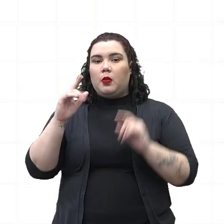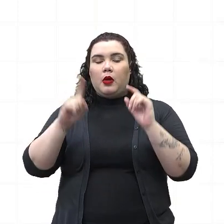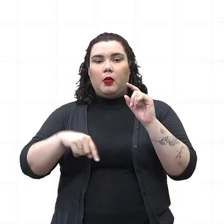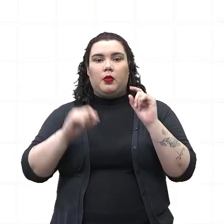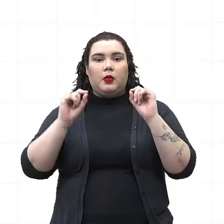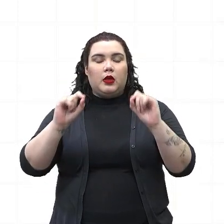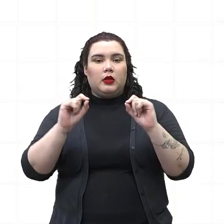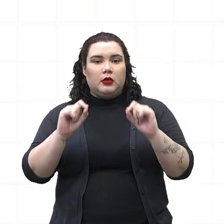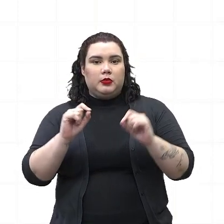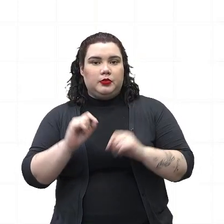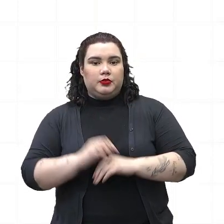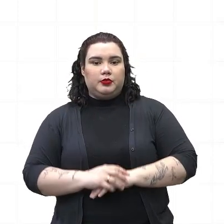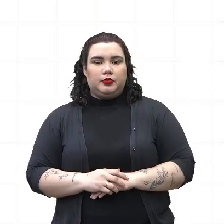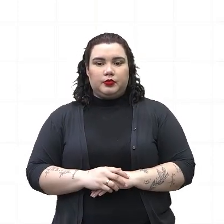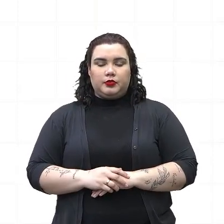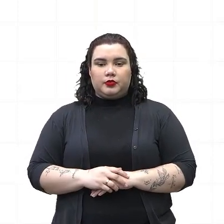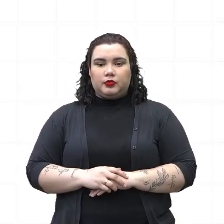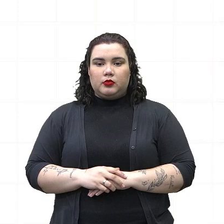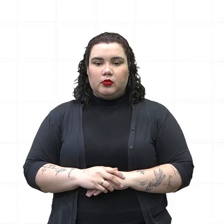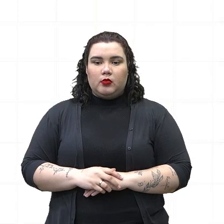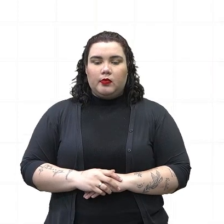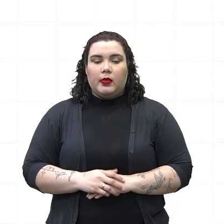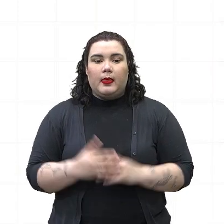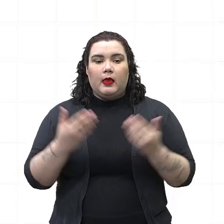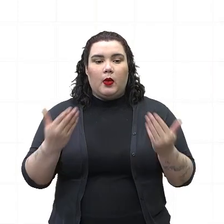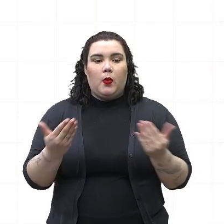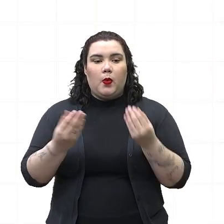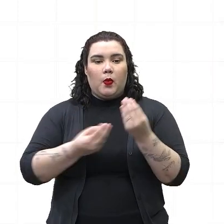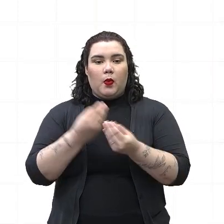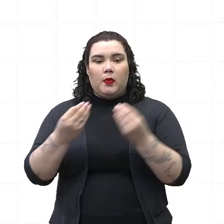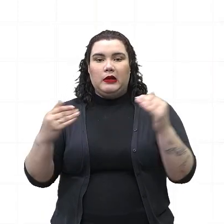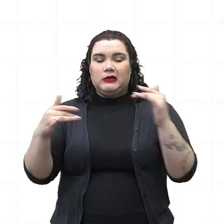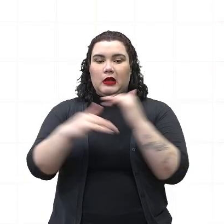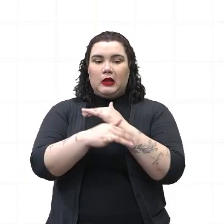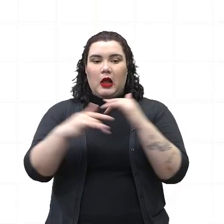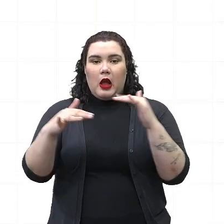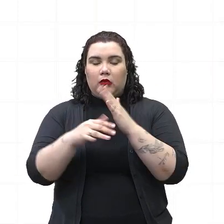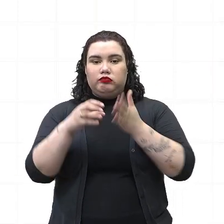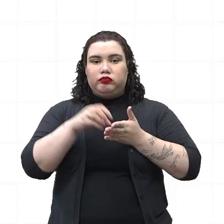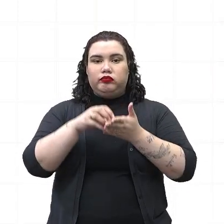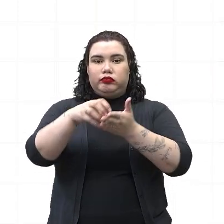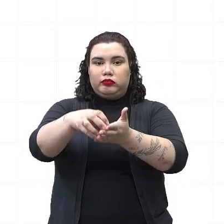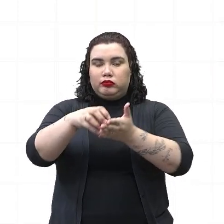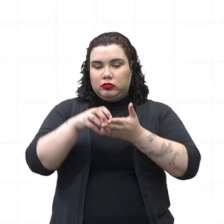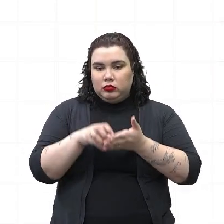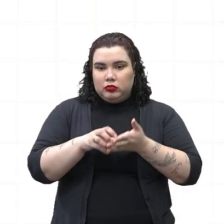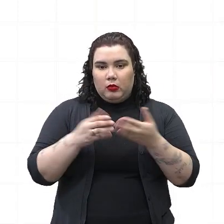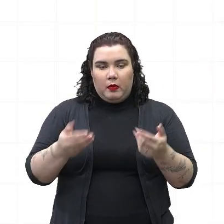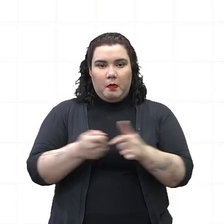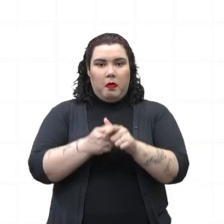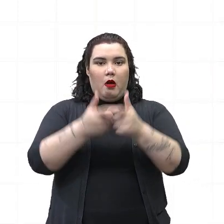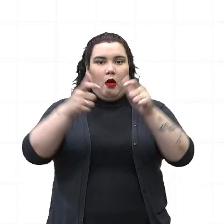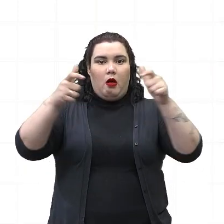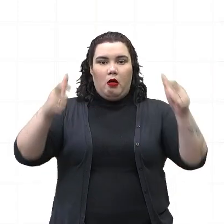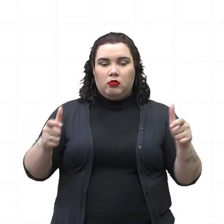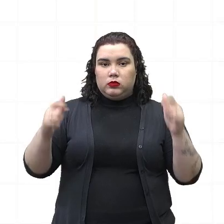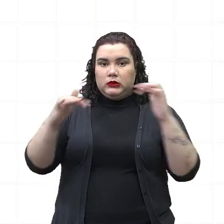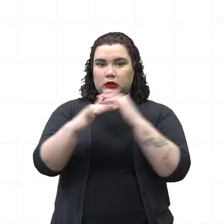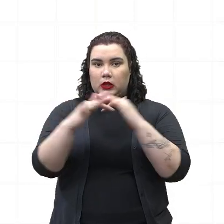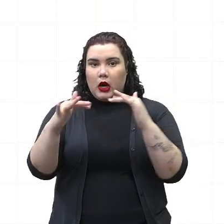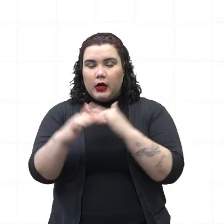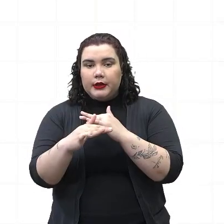comigo, é exatamente a situação da mobilidade urbana, não é mesmo? Quando você tem ali um crescimento muito grande